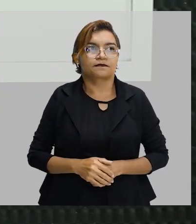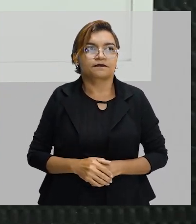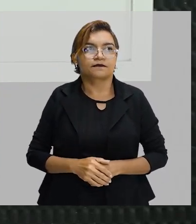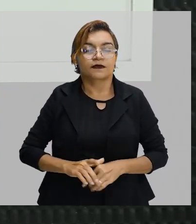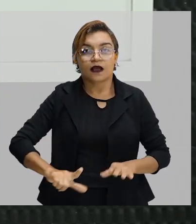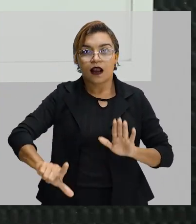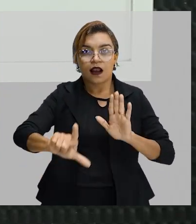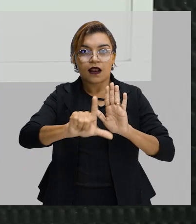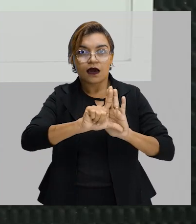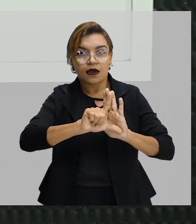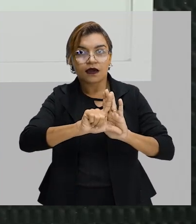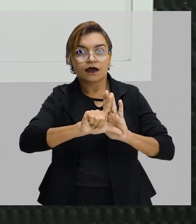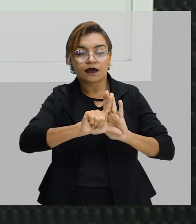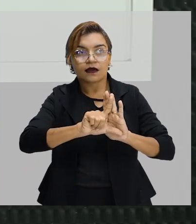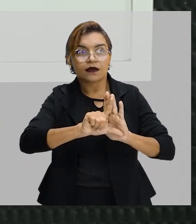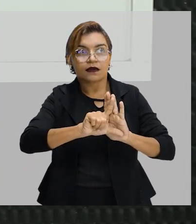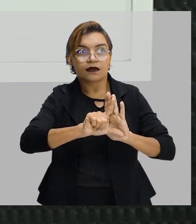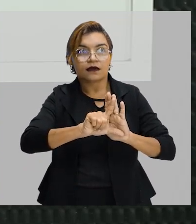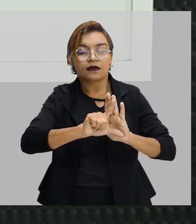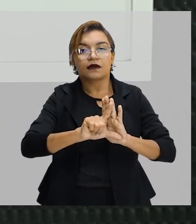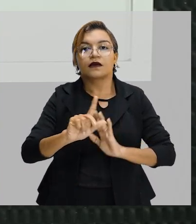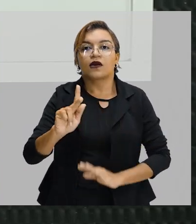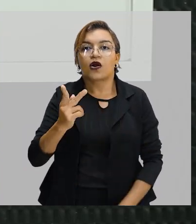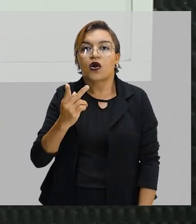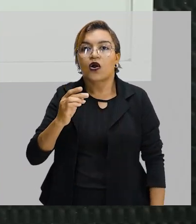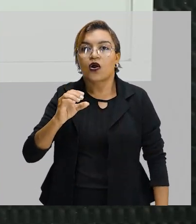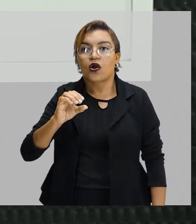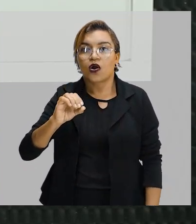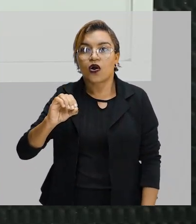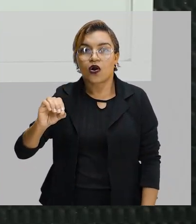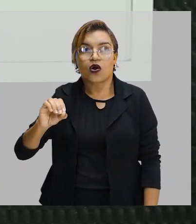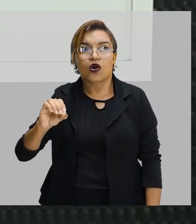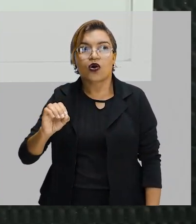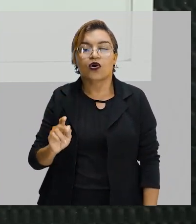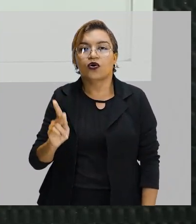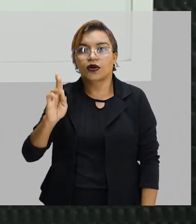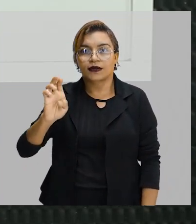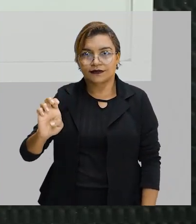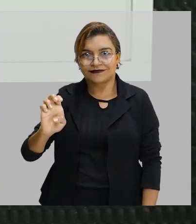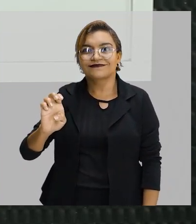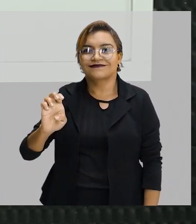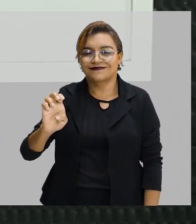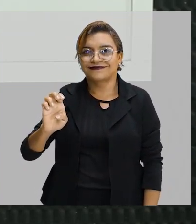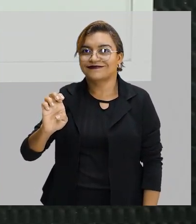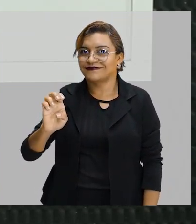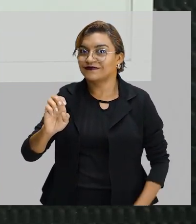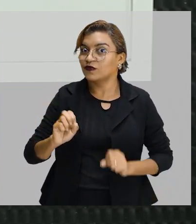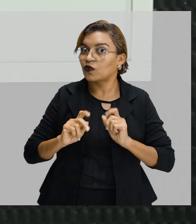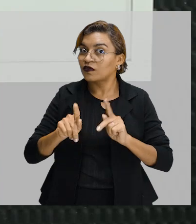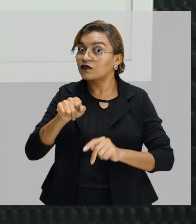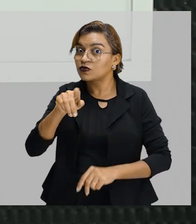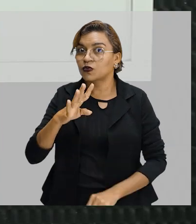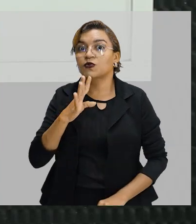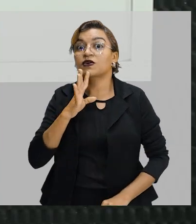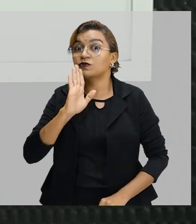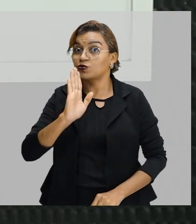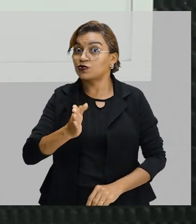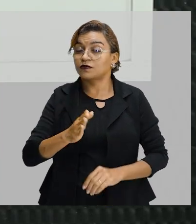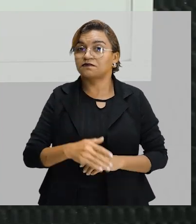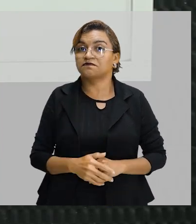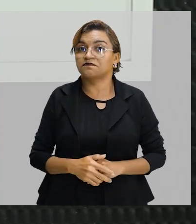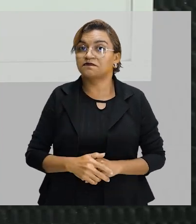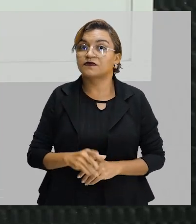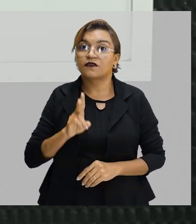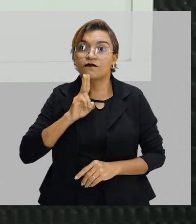de lei de Hooke. Tá certo? Isso você já conhece. Tá ok? E essa força,